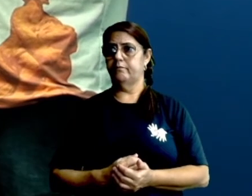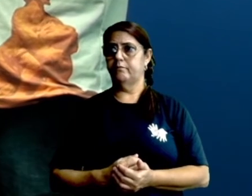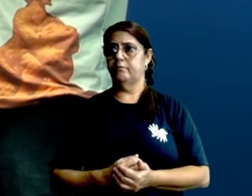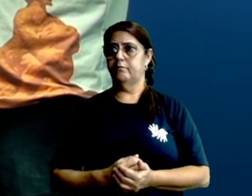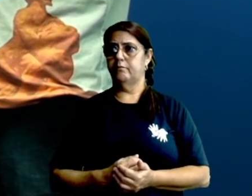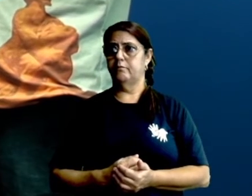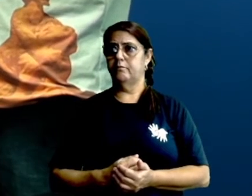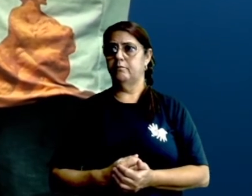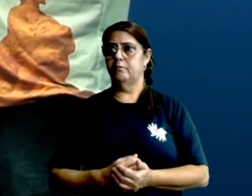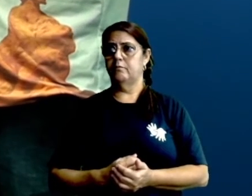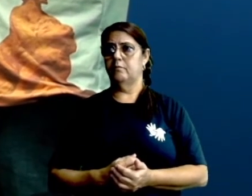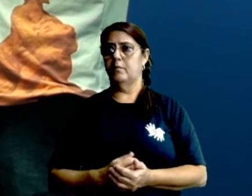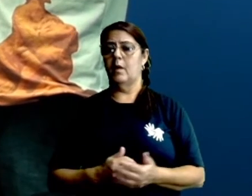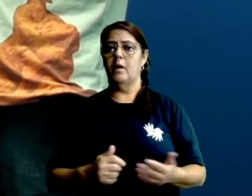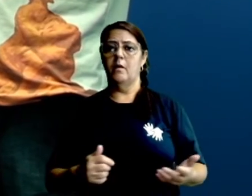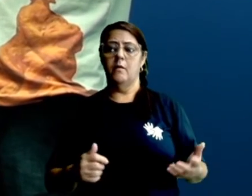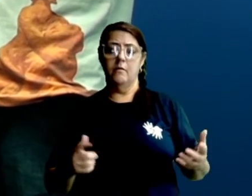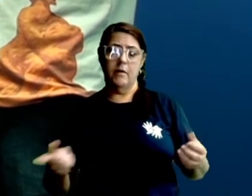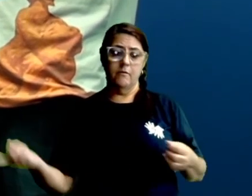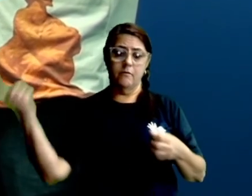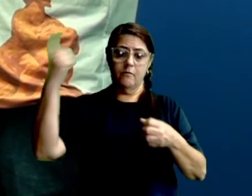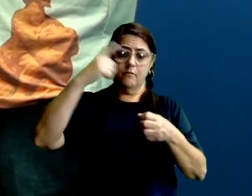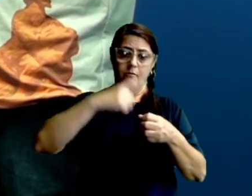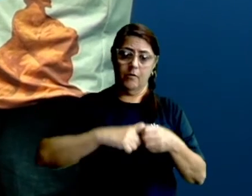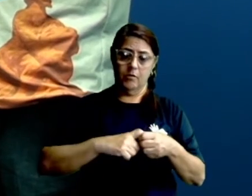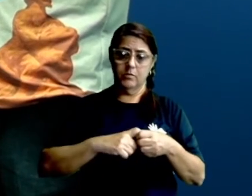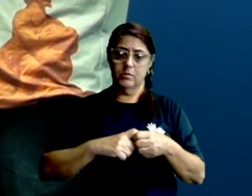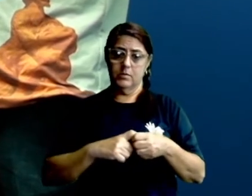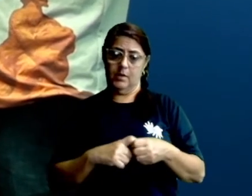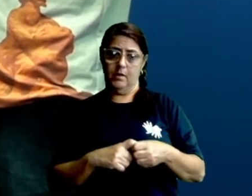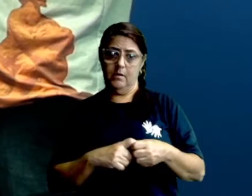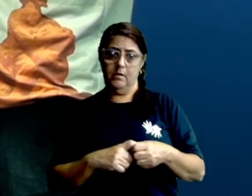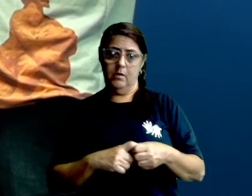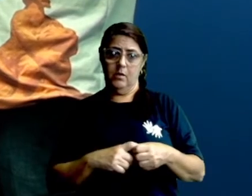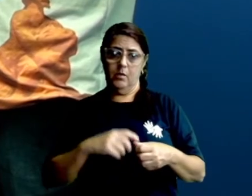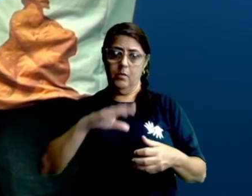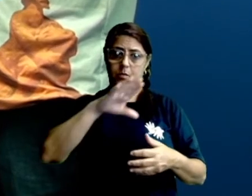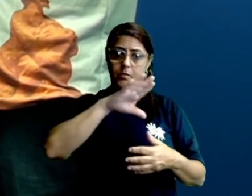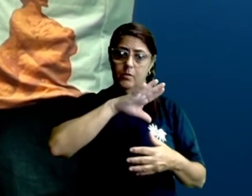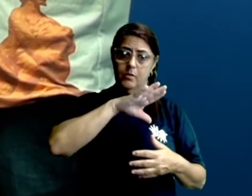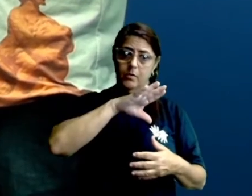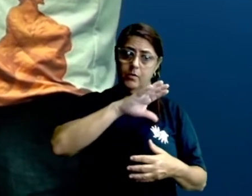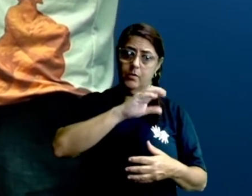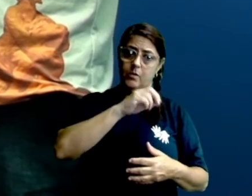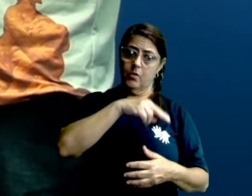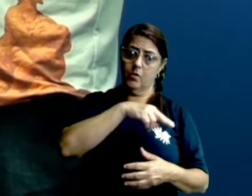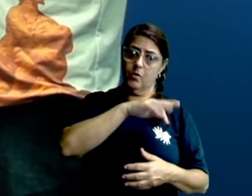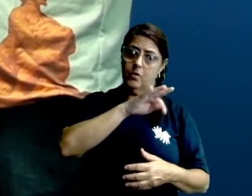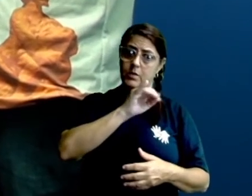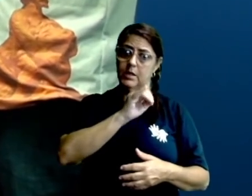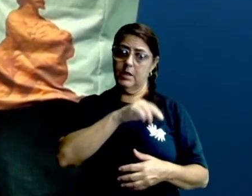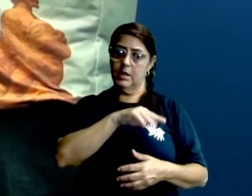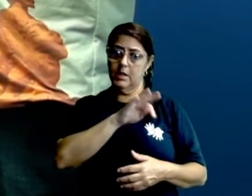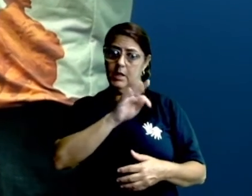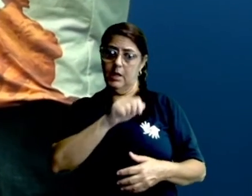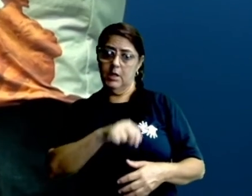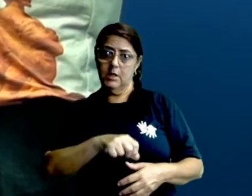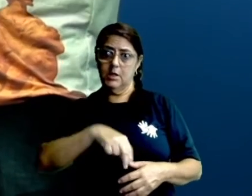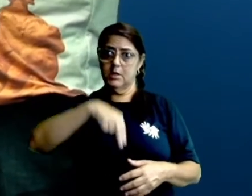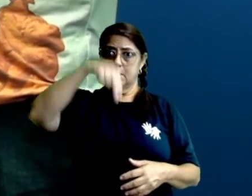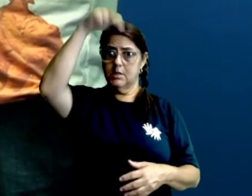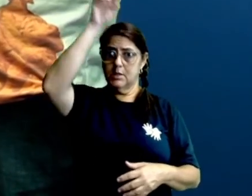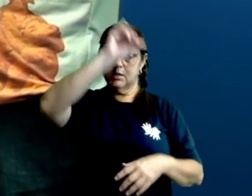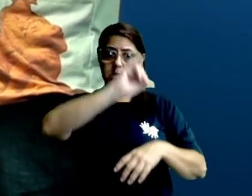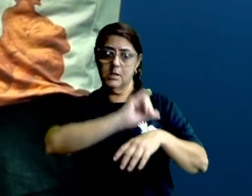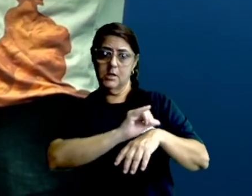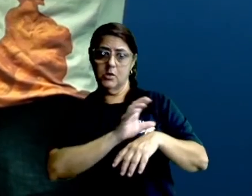da Cordilheira dos Andes, elas vão retornar para dentro do continente, ali para a região centro-oeste e sul. Então aqui